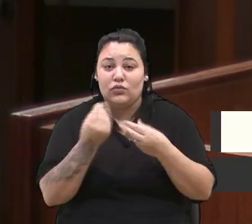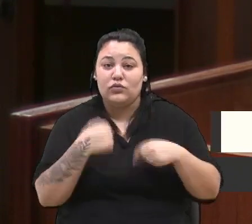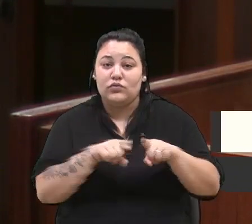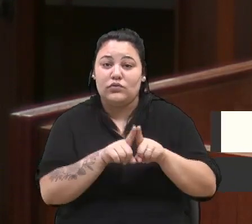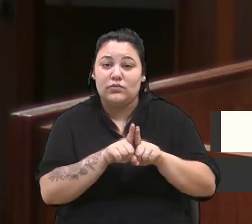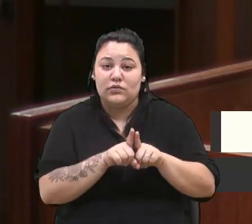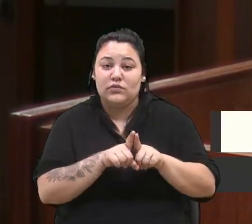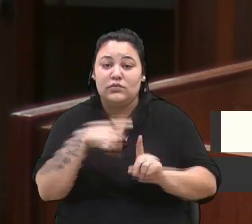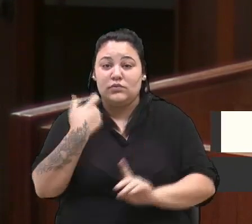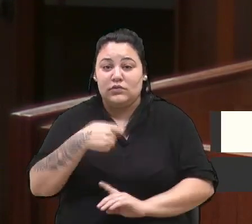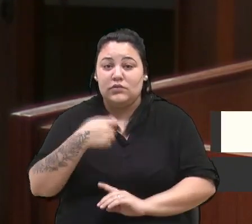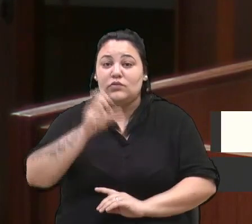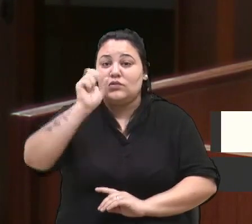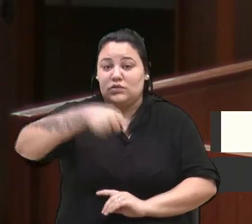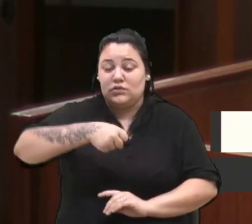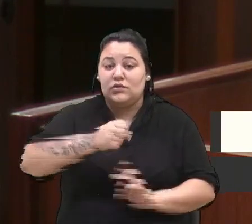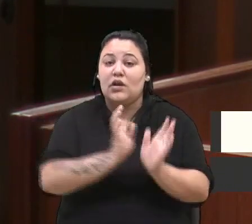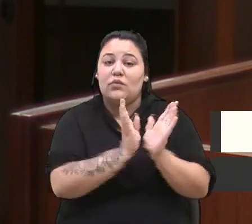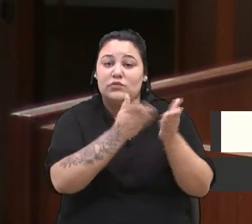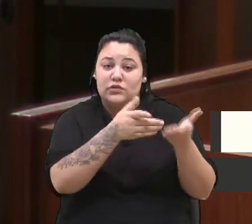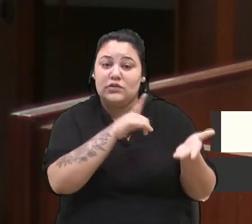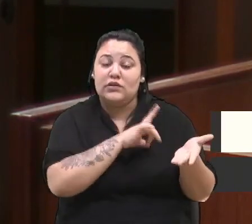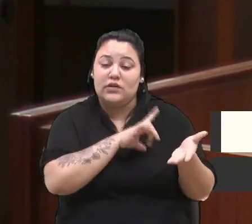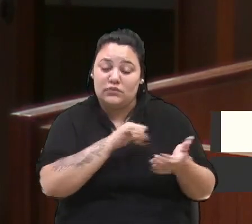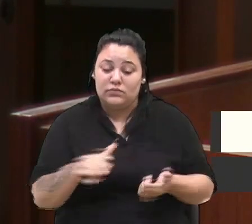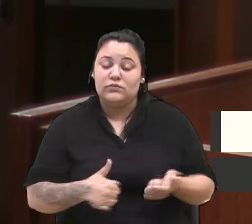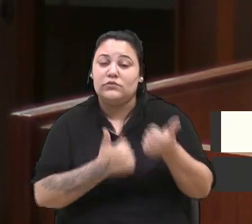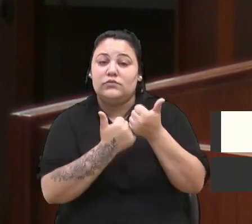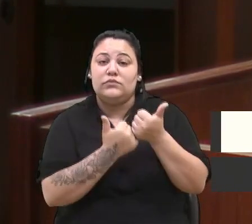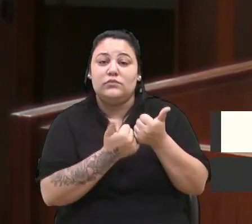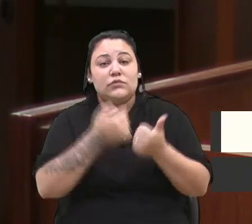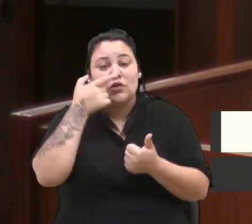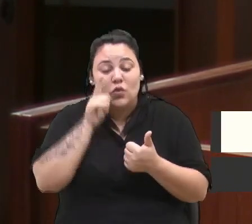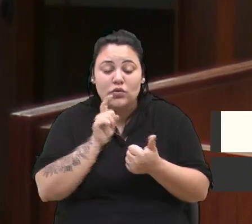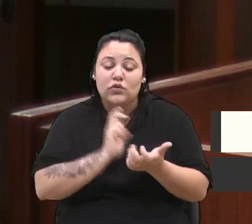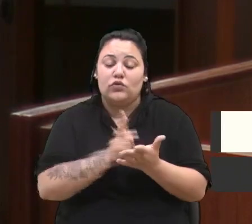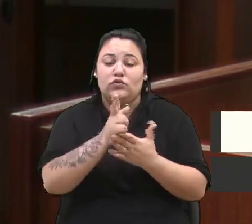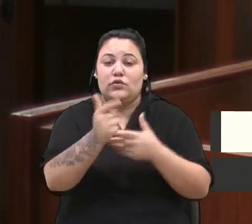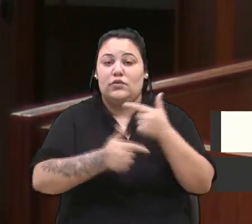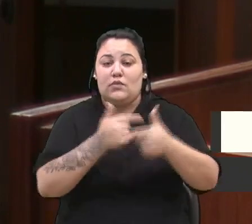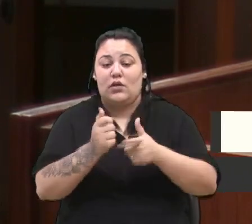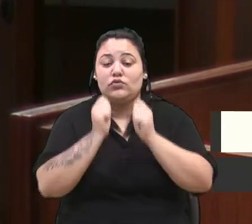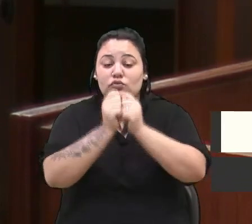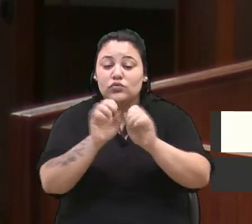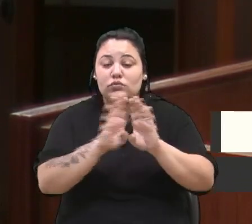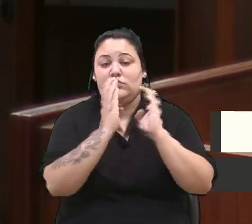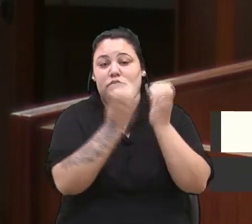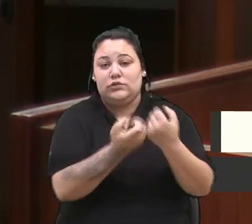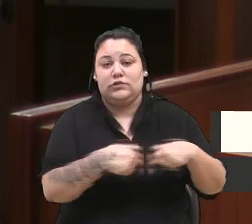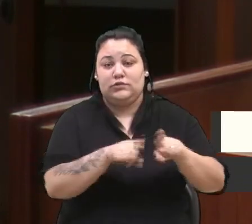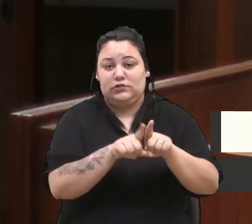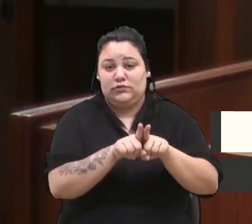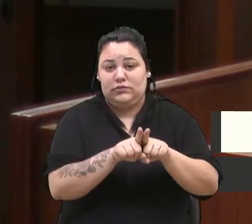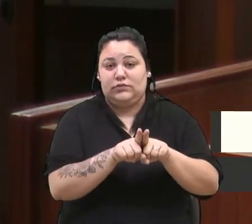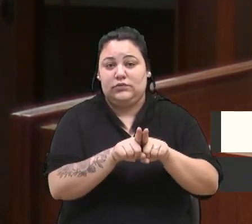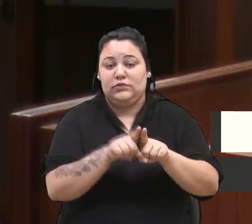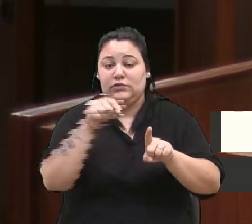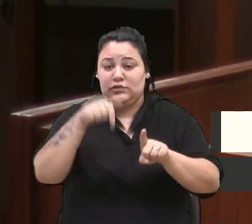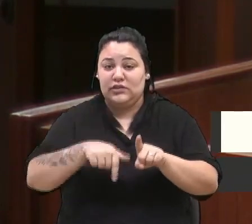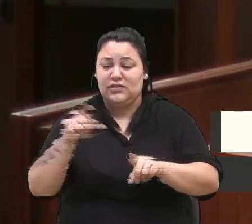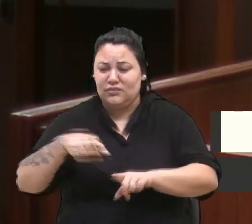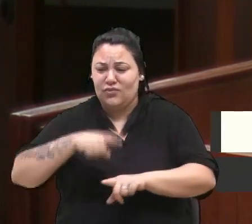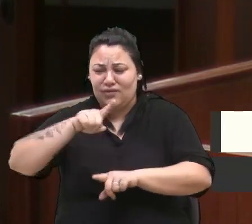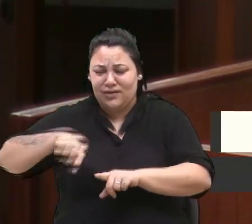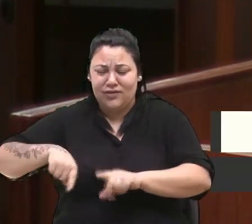sim que as comissões tenham os seus assessores para poder dar andamento junto com a comunidade. E esse veto aqui,